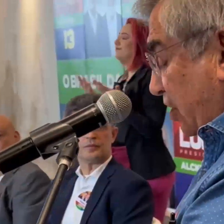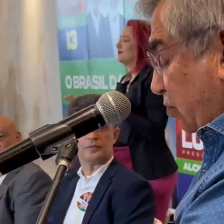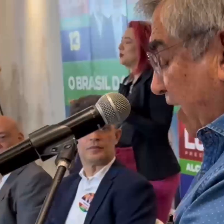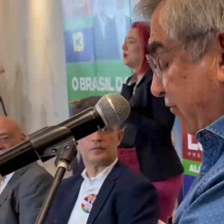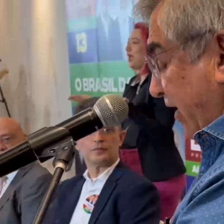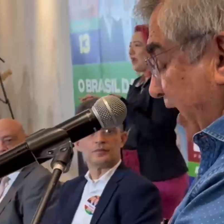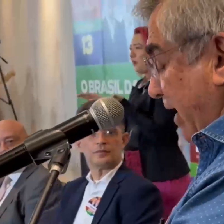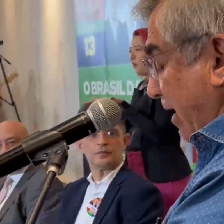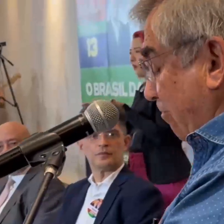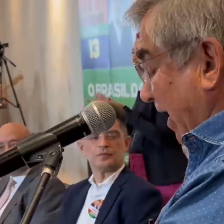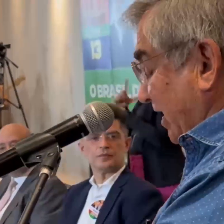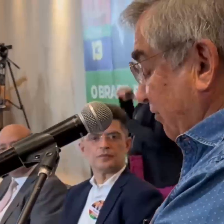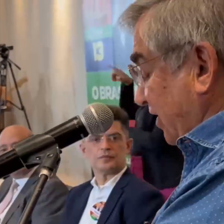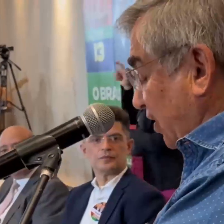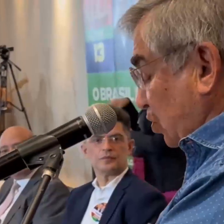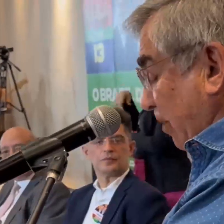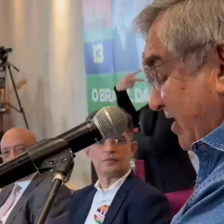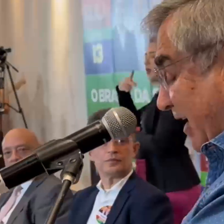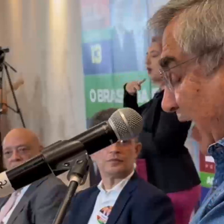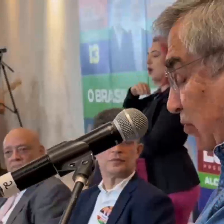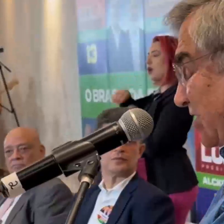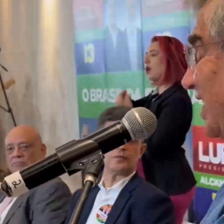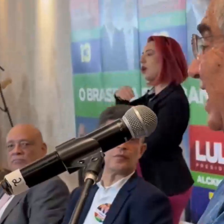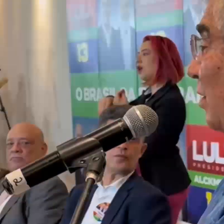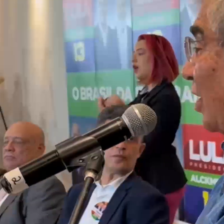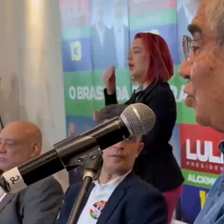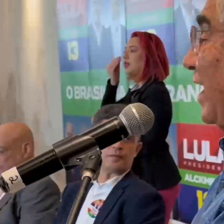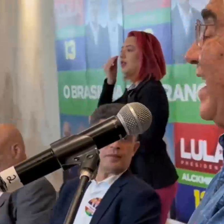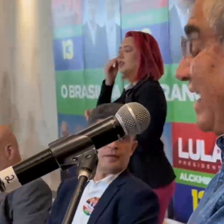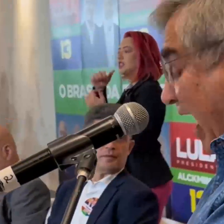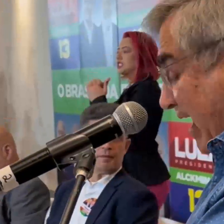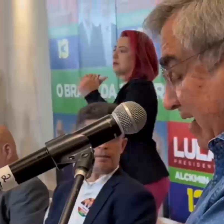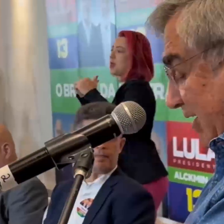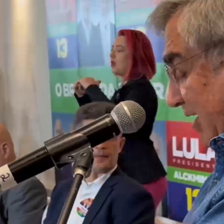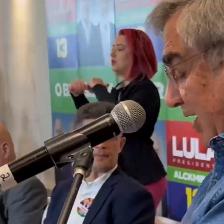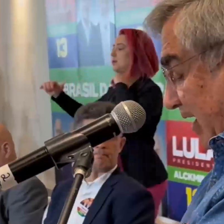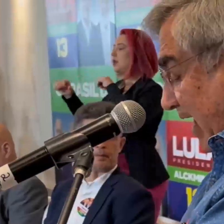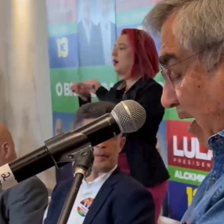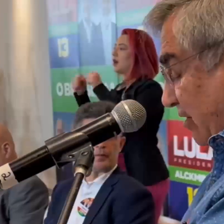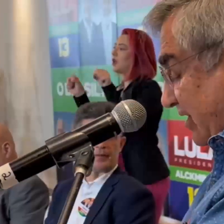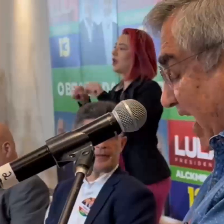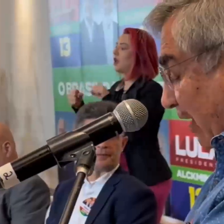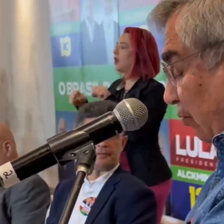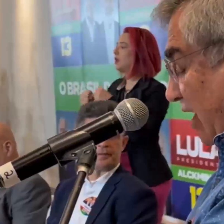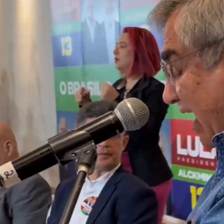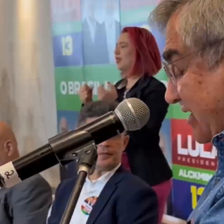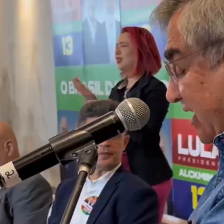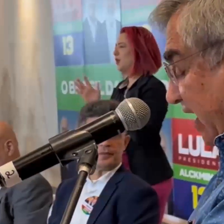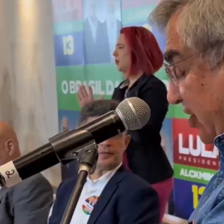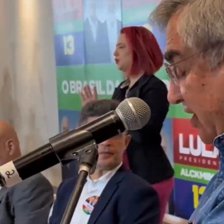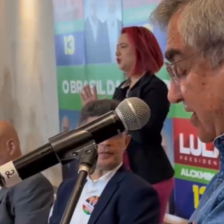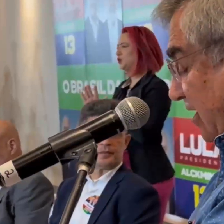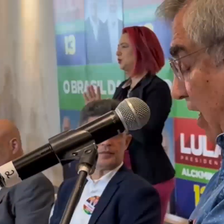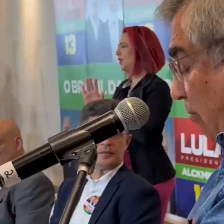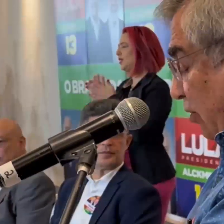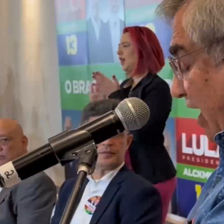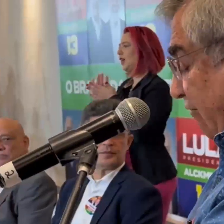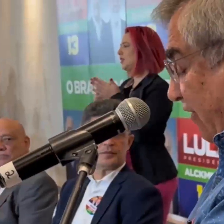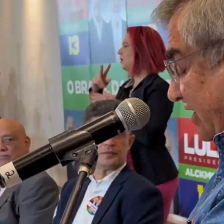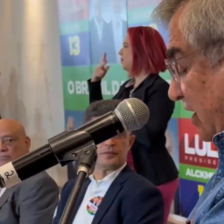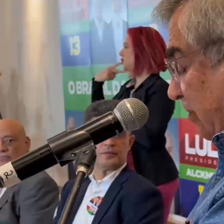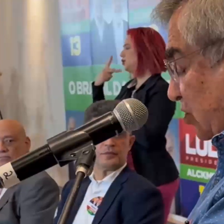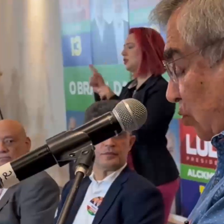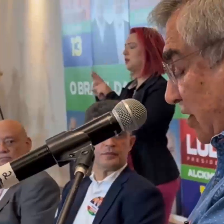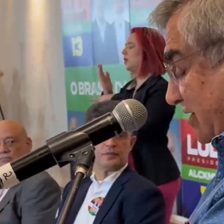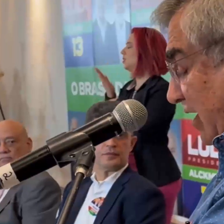de uso político da fé para dividir os brasileiros não ajuda ninguém nem ao estado nem as igrejas porque